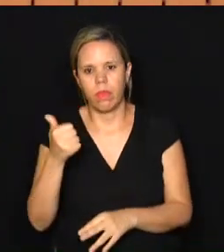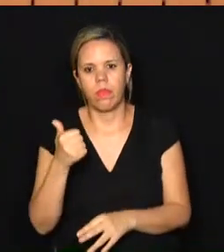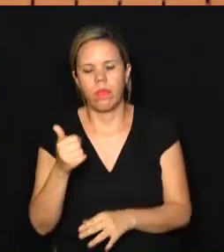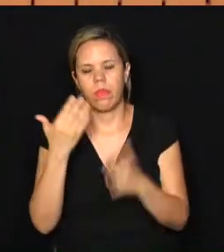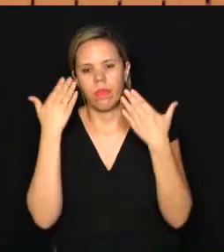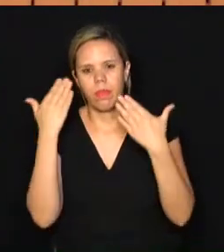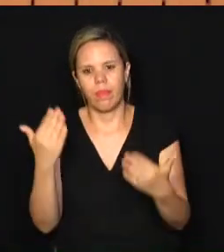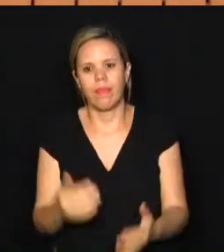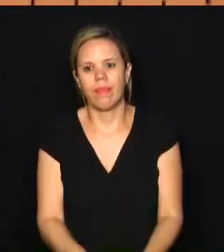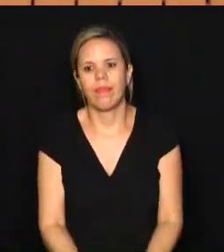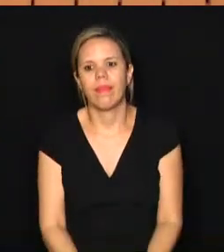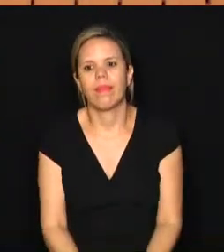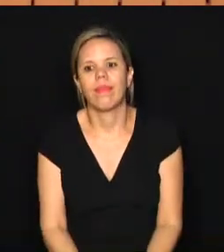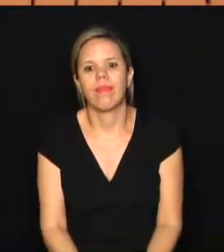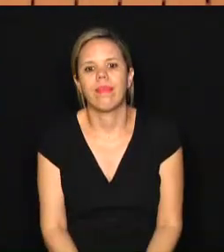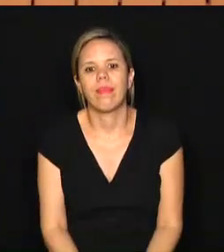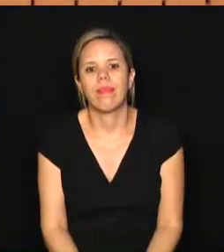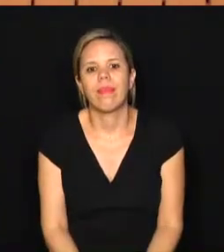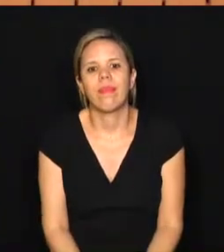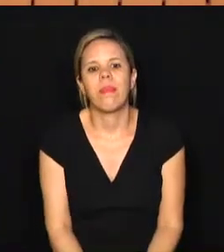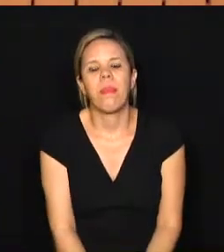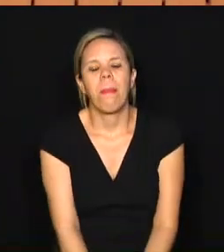Obrigada.